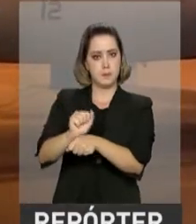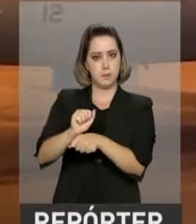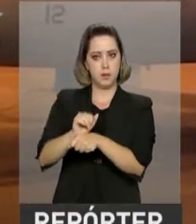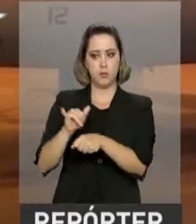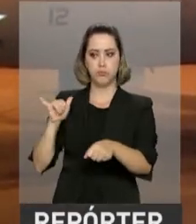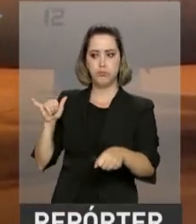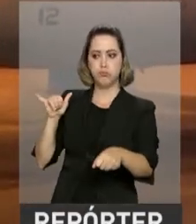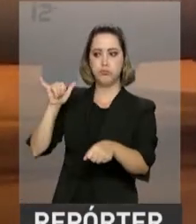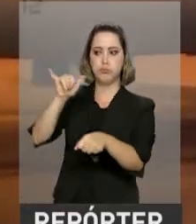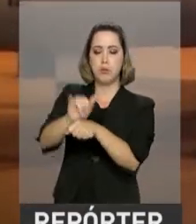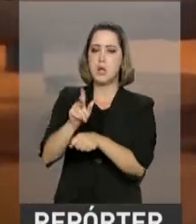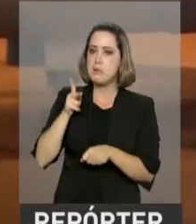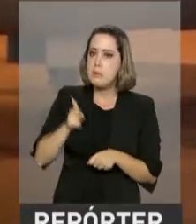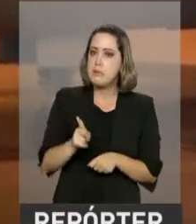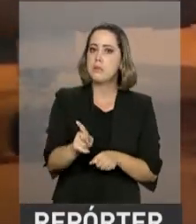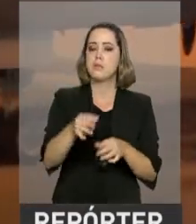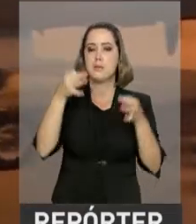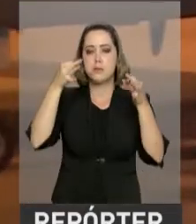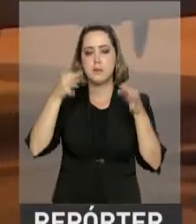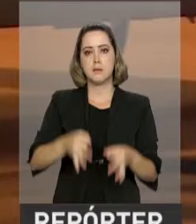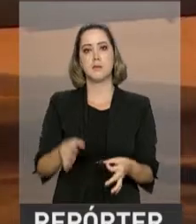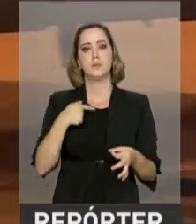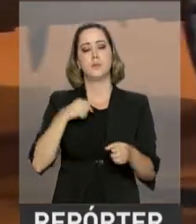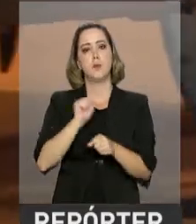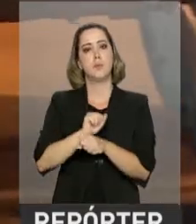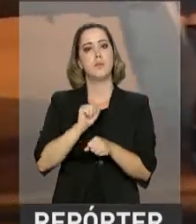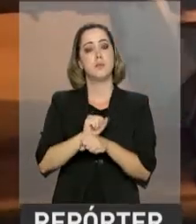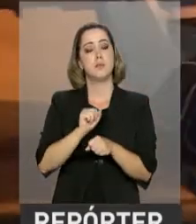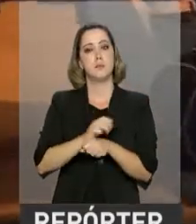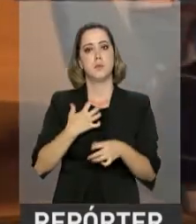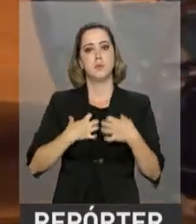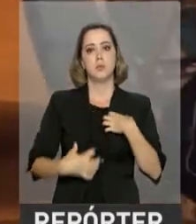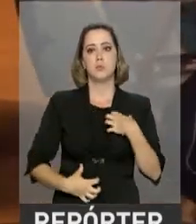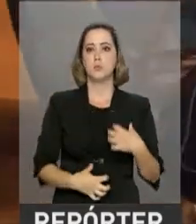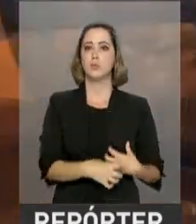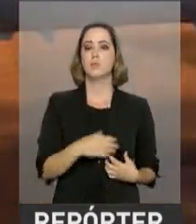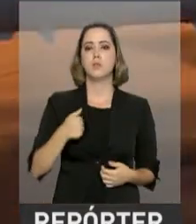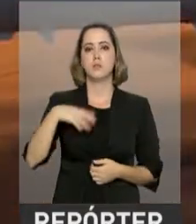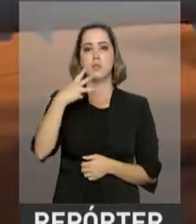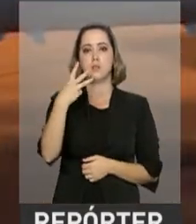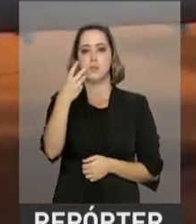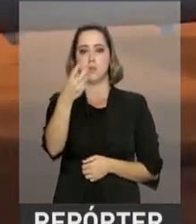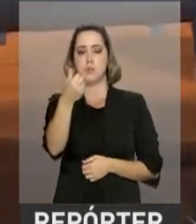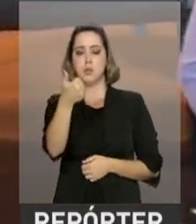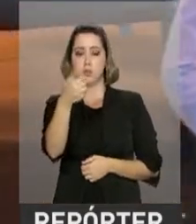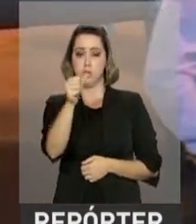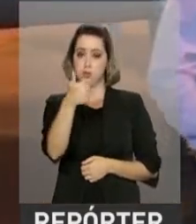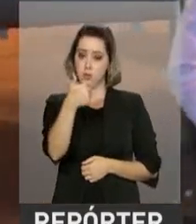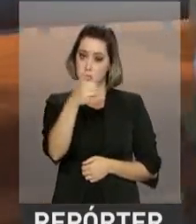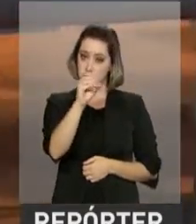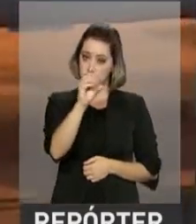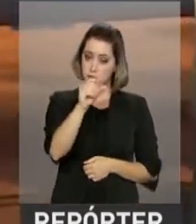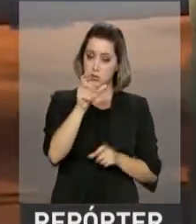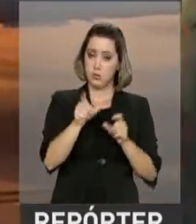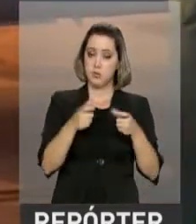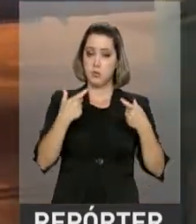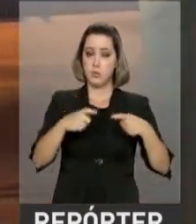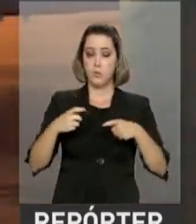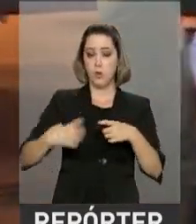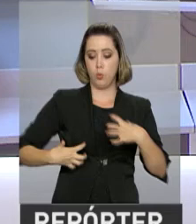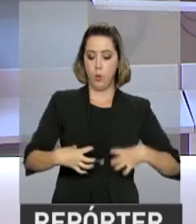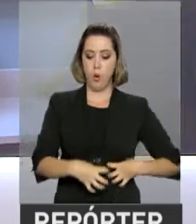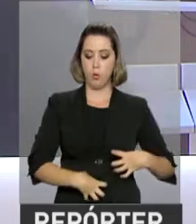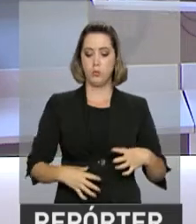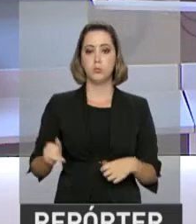solo sempre pronta para o transporte de órgãos, cresceu em mais de 3.000% o número de órgãos transportados pela